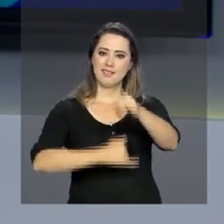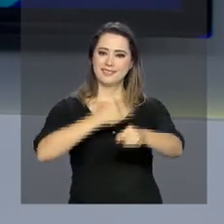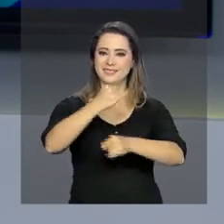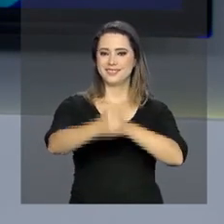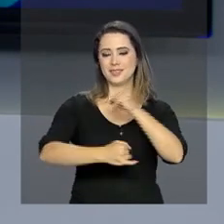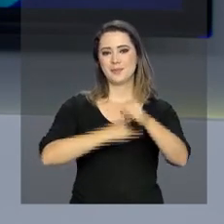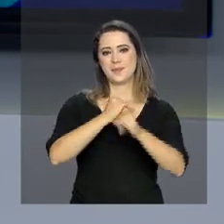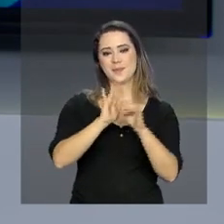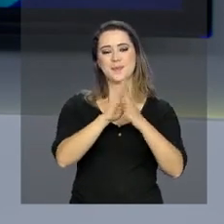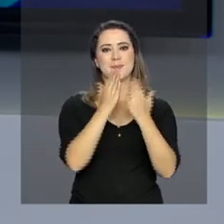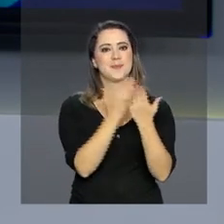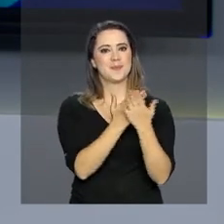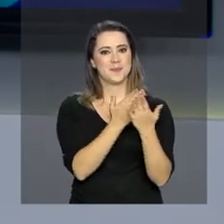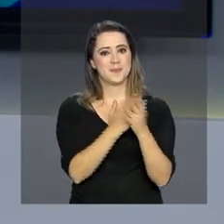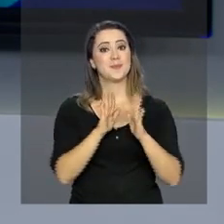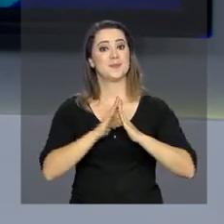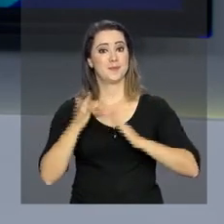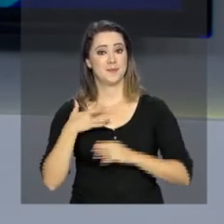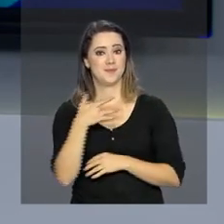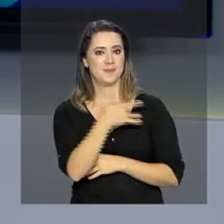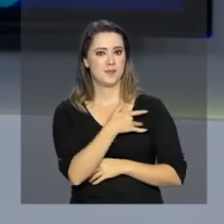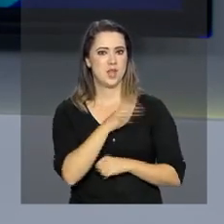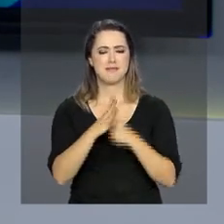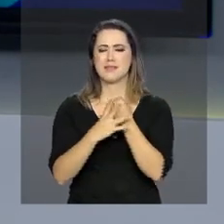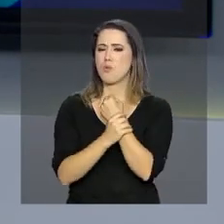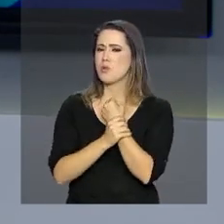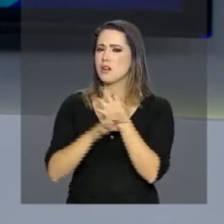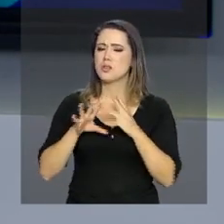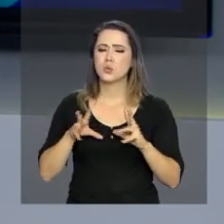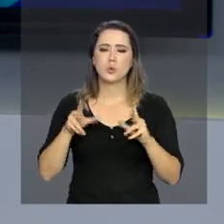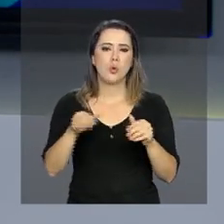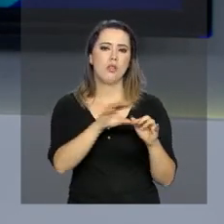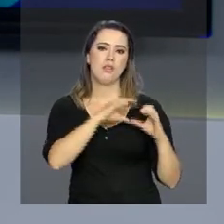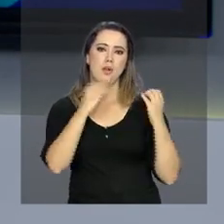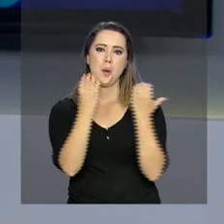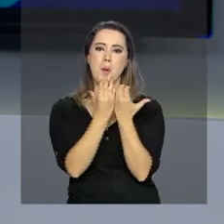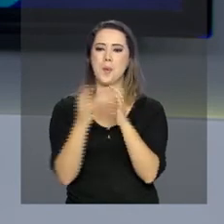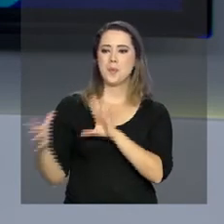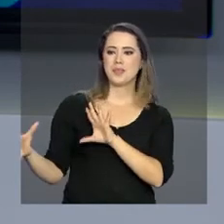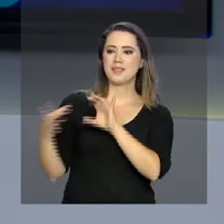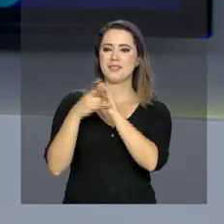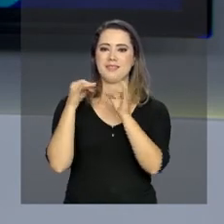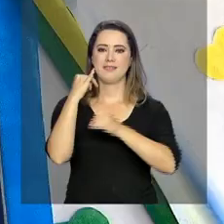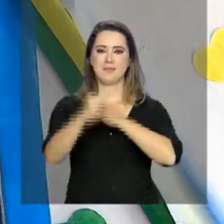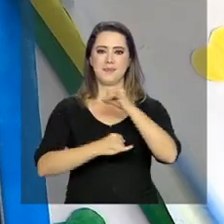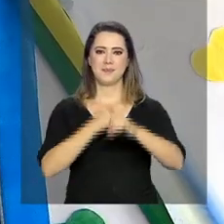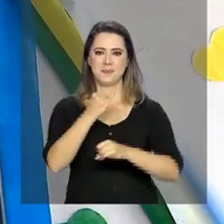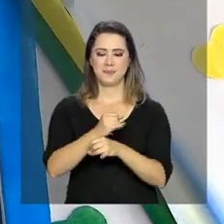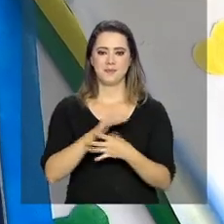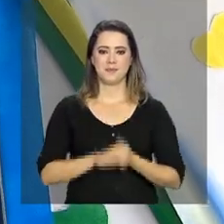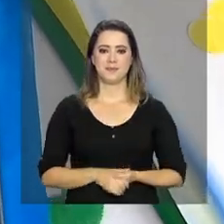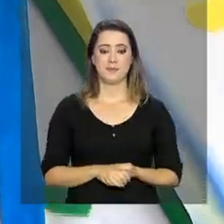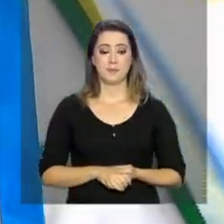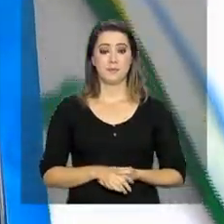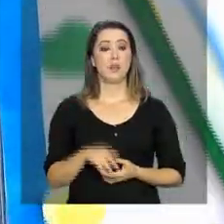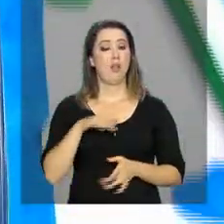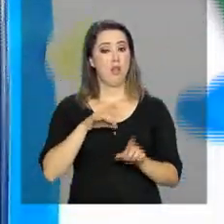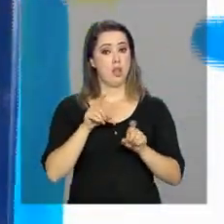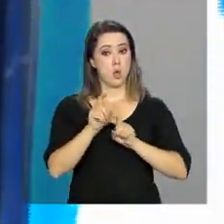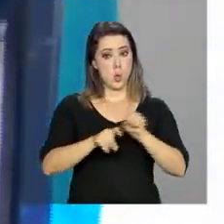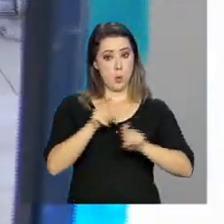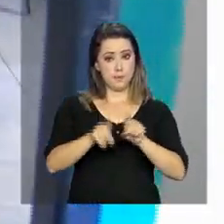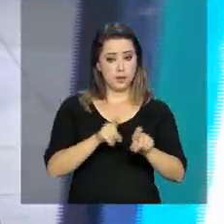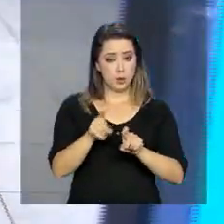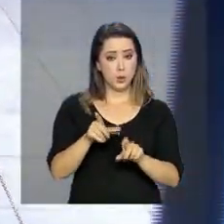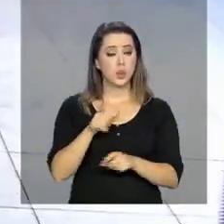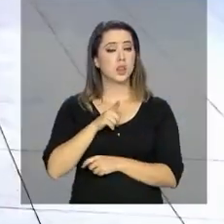escolas postos de saúde e serviços de segurança uma comunidade mais conectada a um computador os alunos da escola